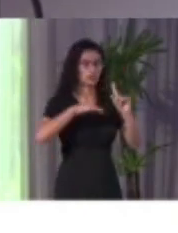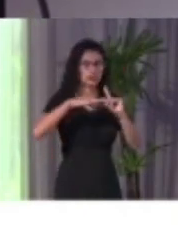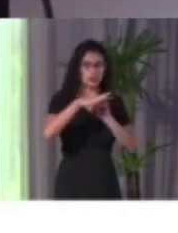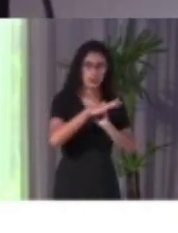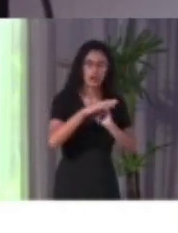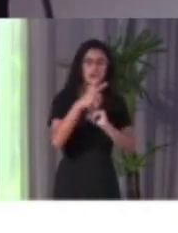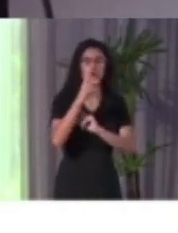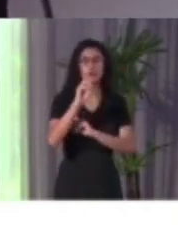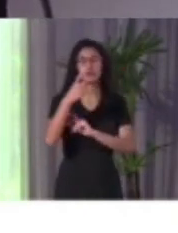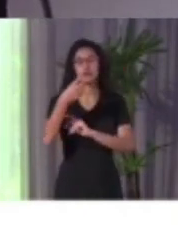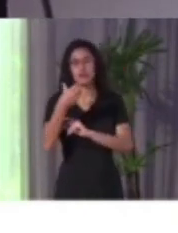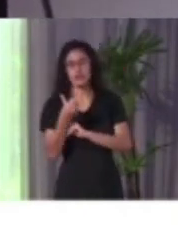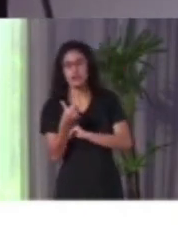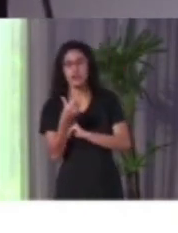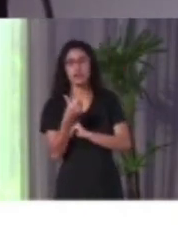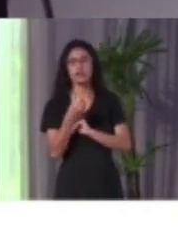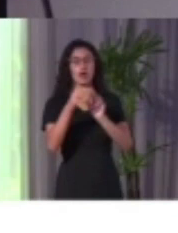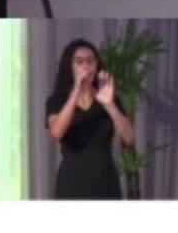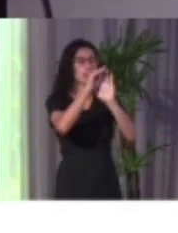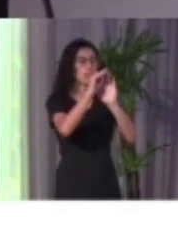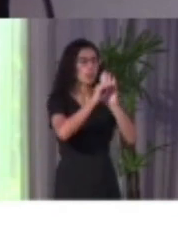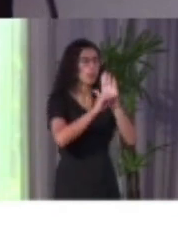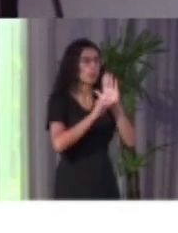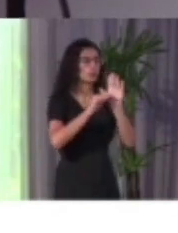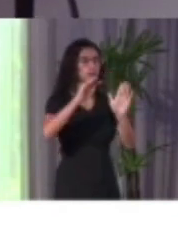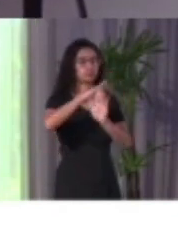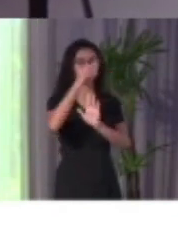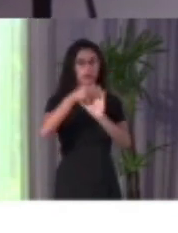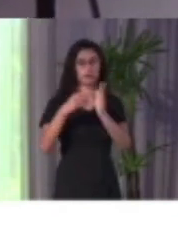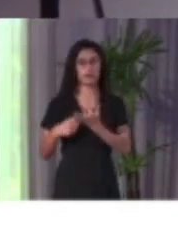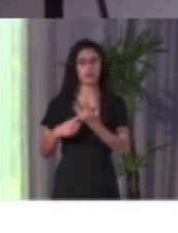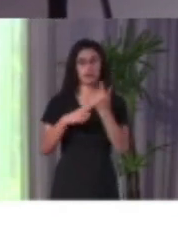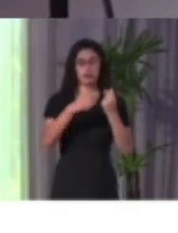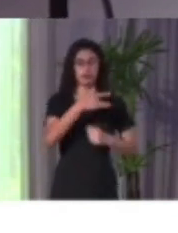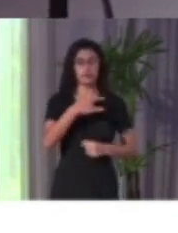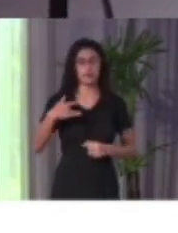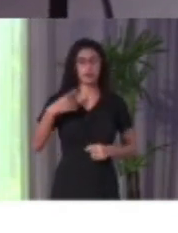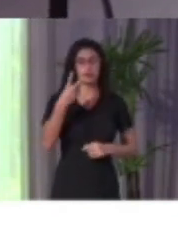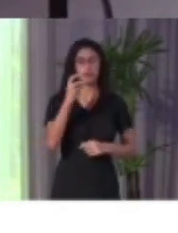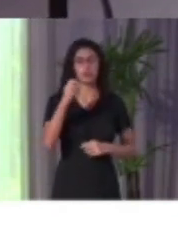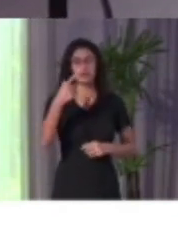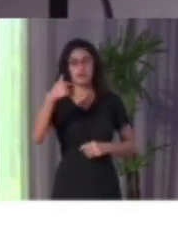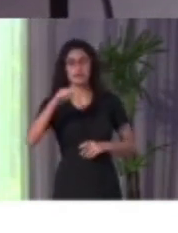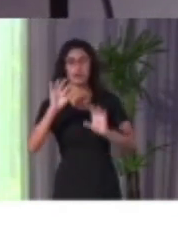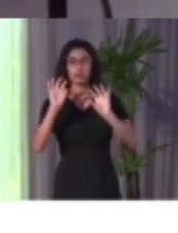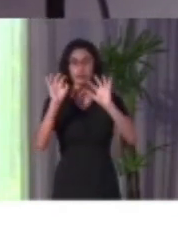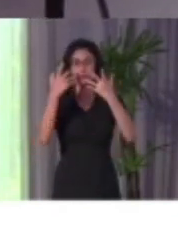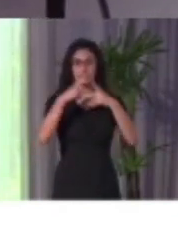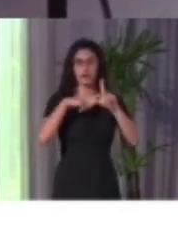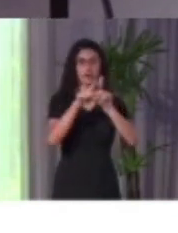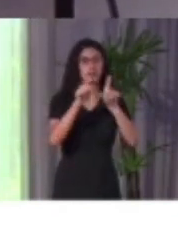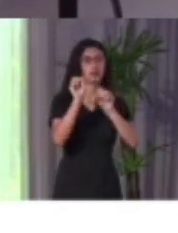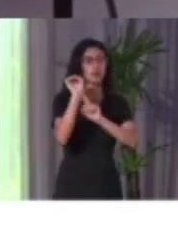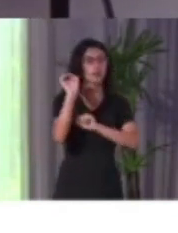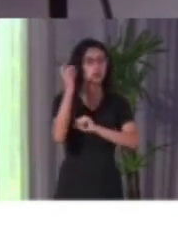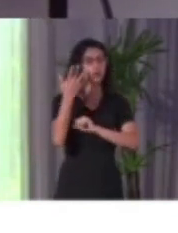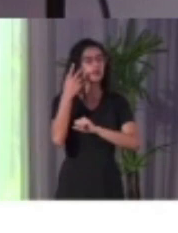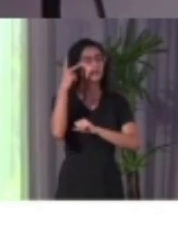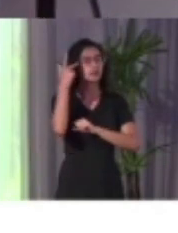em 2016 o guia, né, de incorporação de tecnologias de saúde, em 2017 o evento de mesmo nome que aconteceu em São